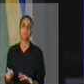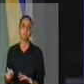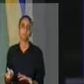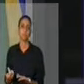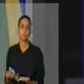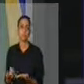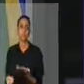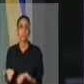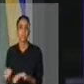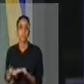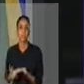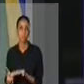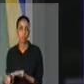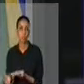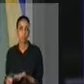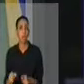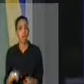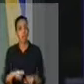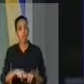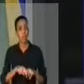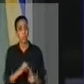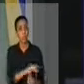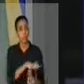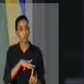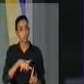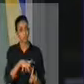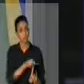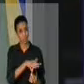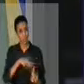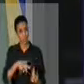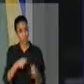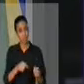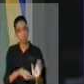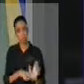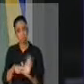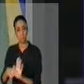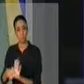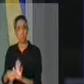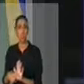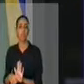sociedade, principalmente do nosso Ministério